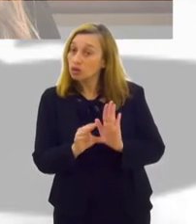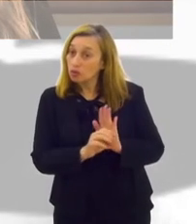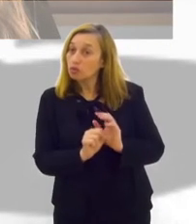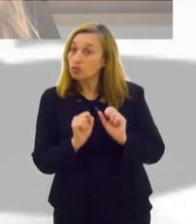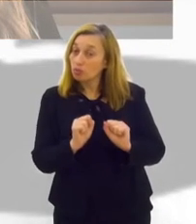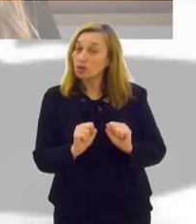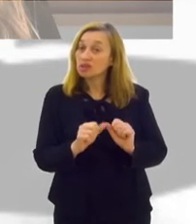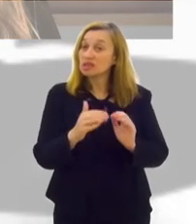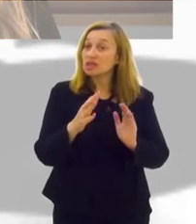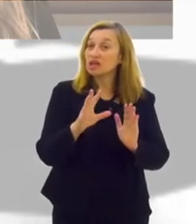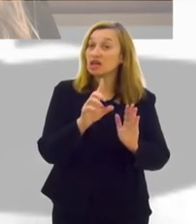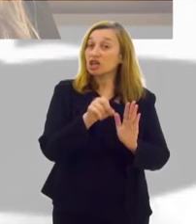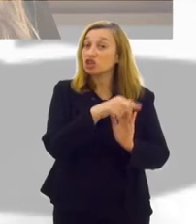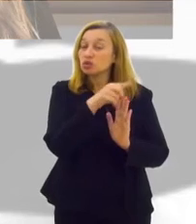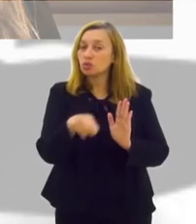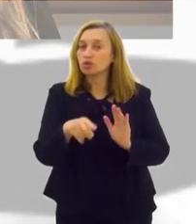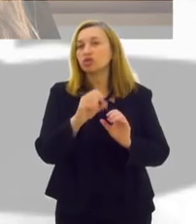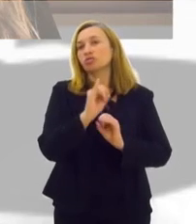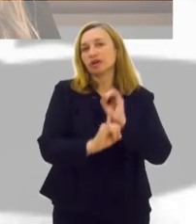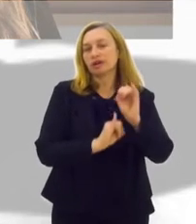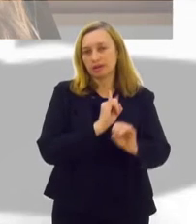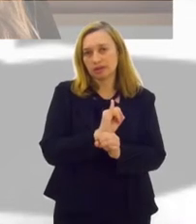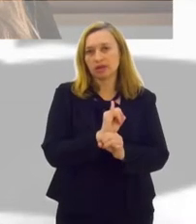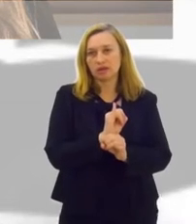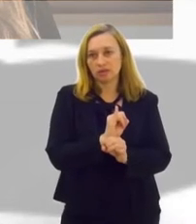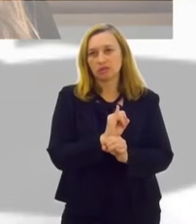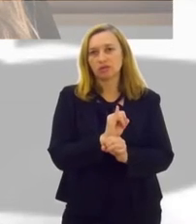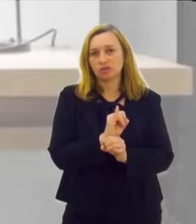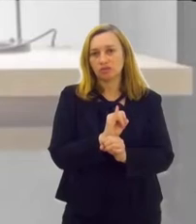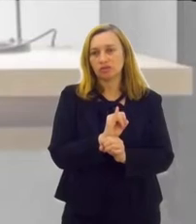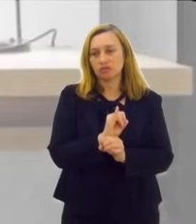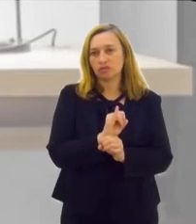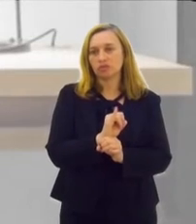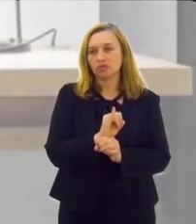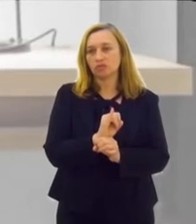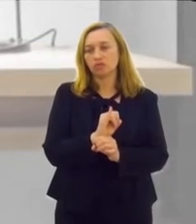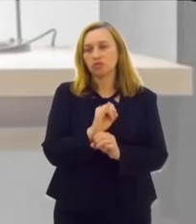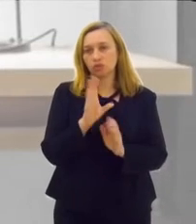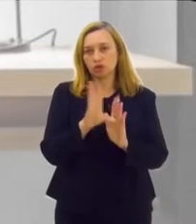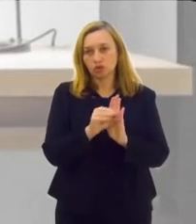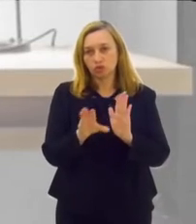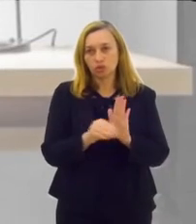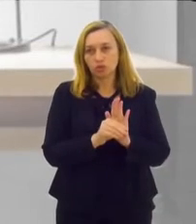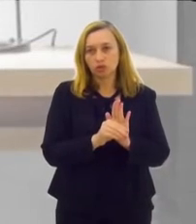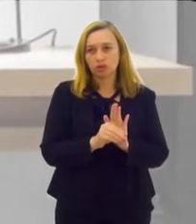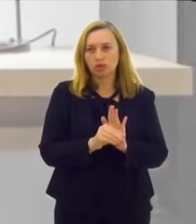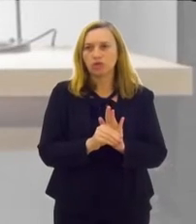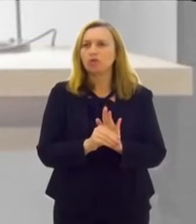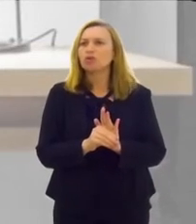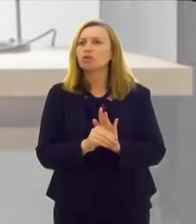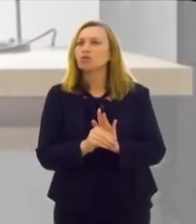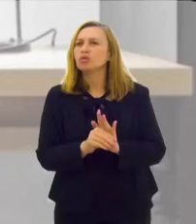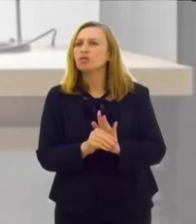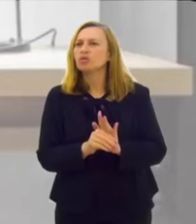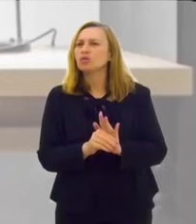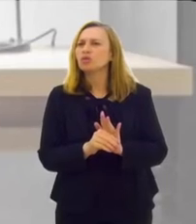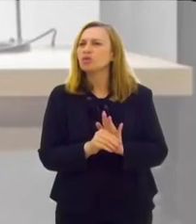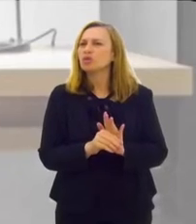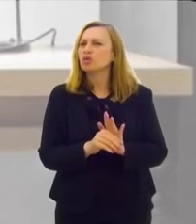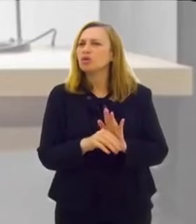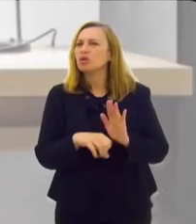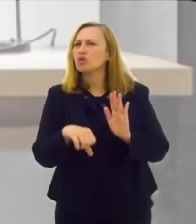esse conteúdo pode ser removido pela internet, pode ser determinada a remoção do conteúdo. E Com aí, pena